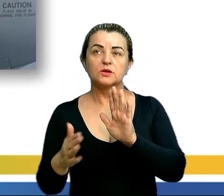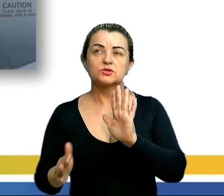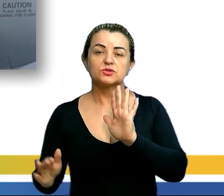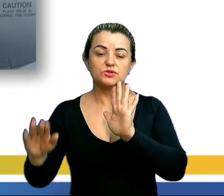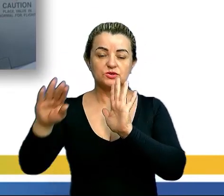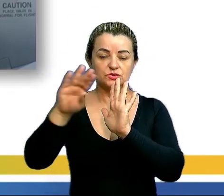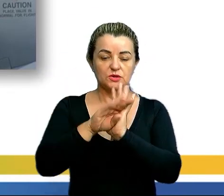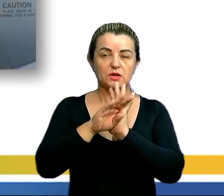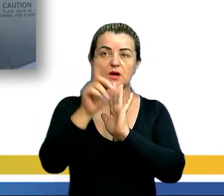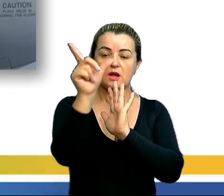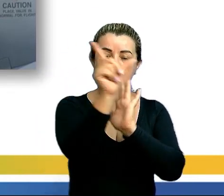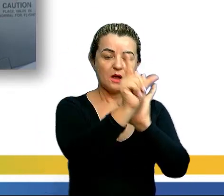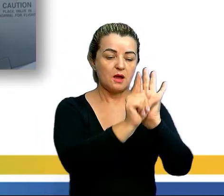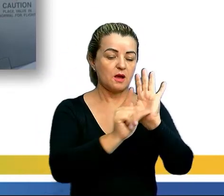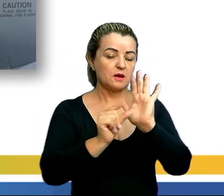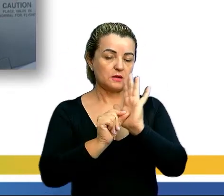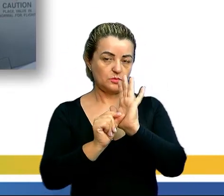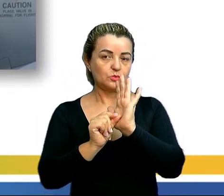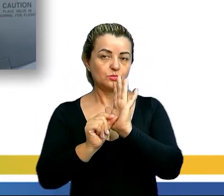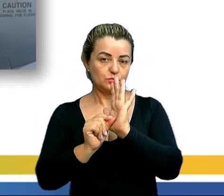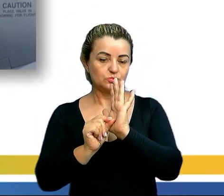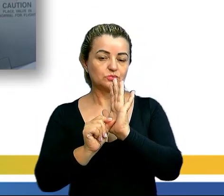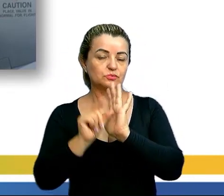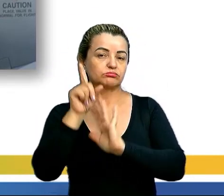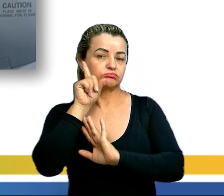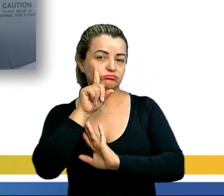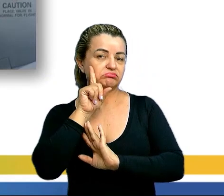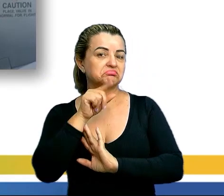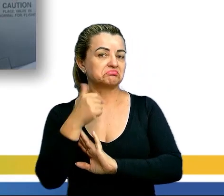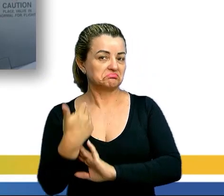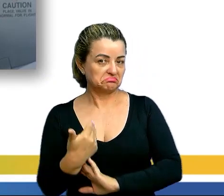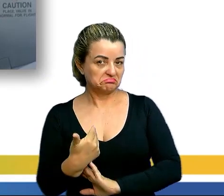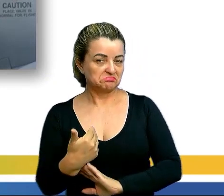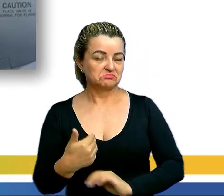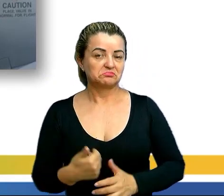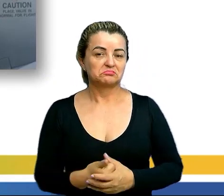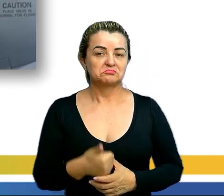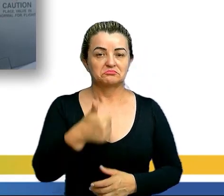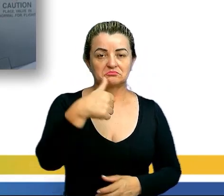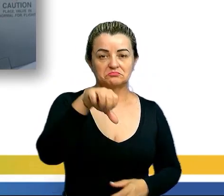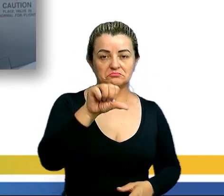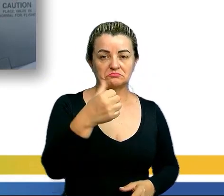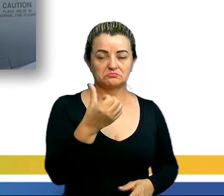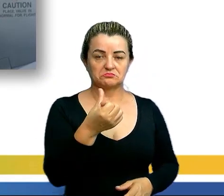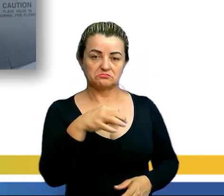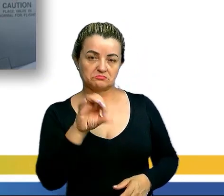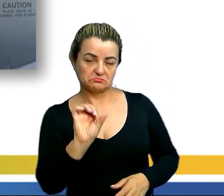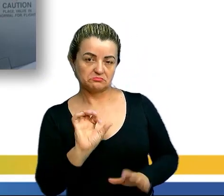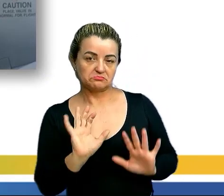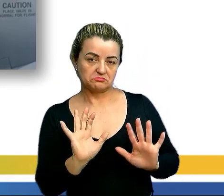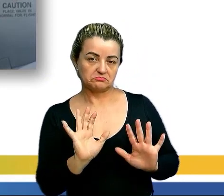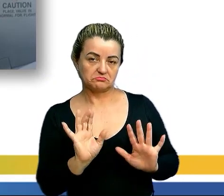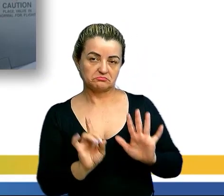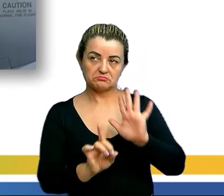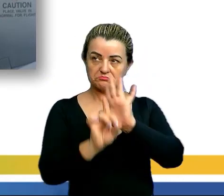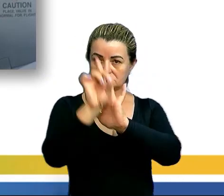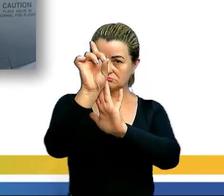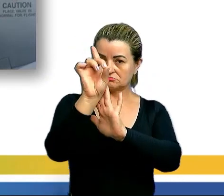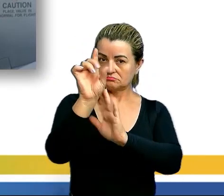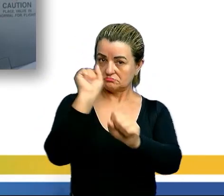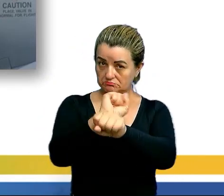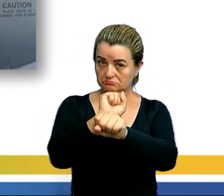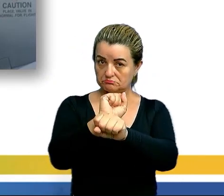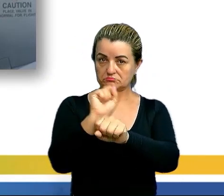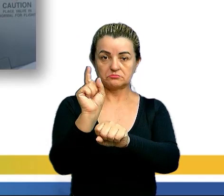de chegada na Lua foi vencida pelos Estados Unidos em 1969. A corrida espacial ela não parou por aí. E devido a